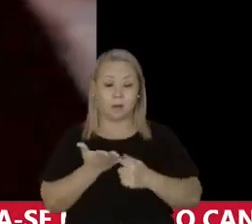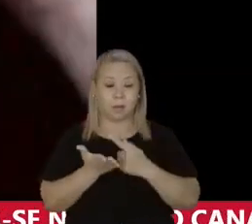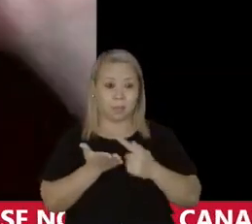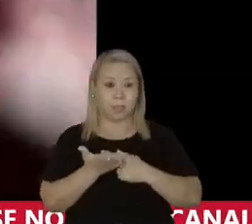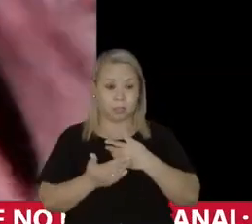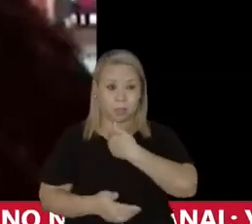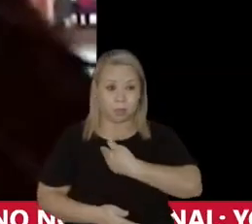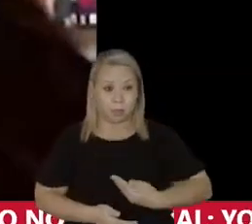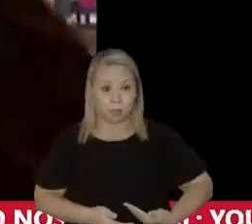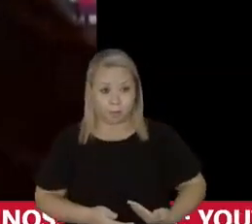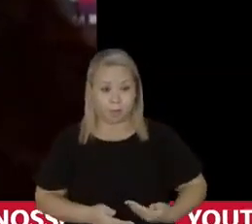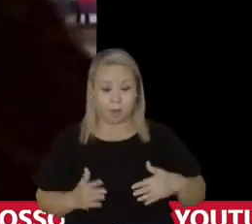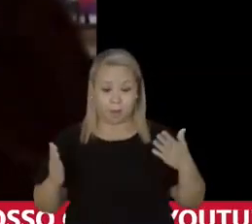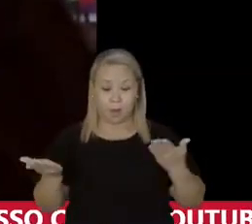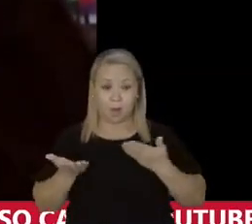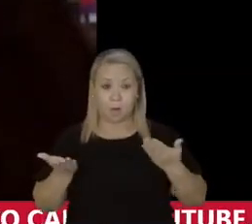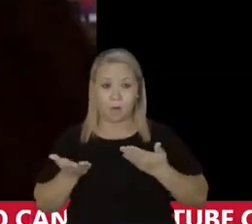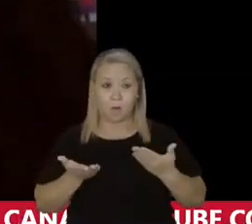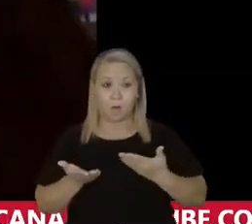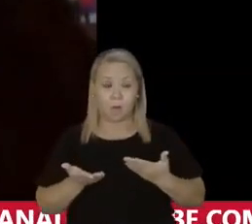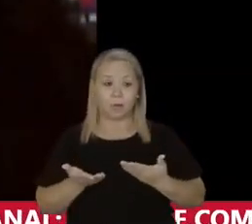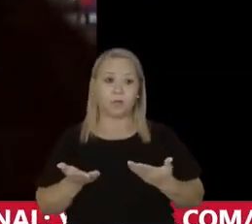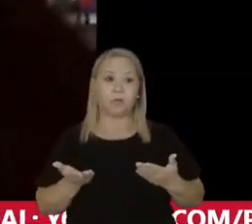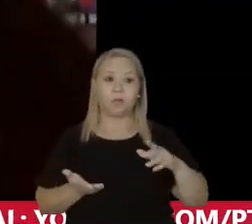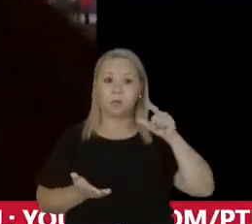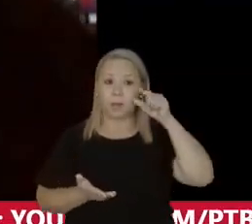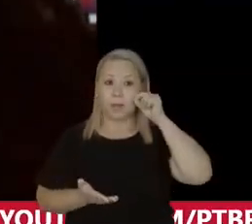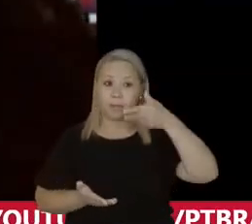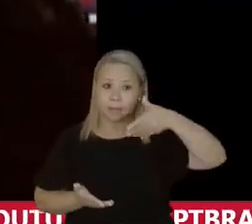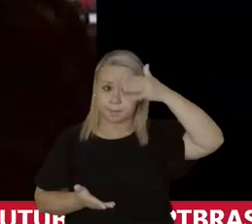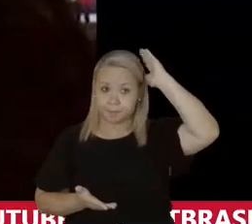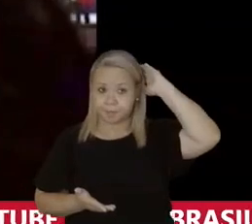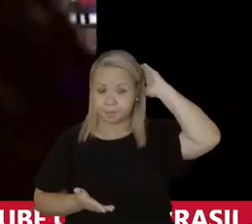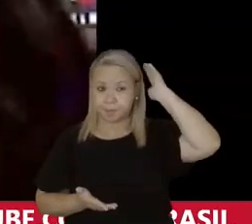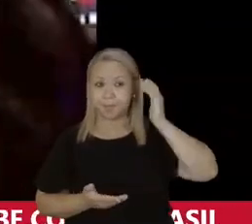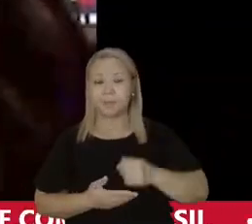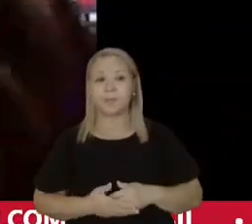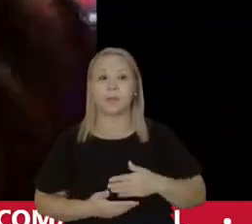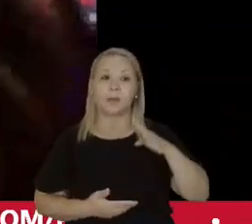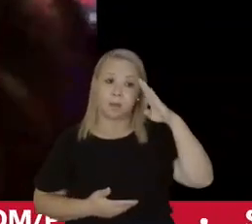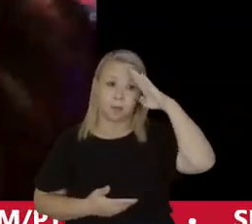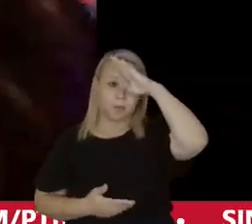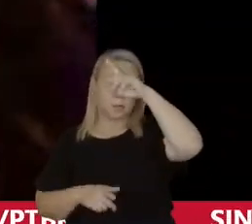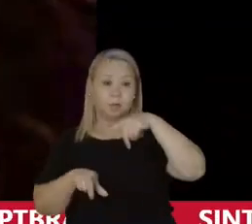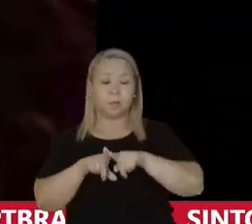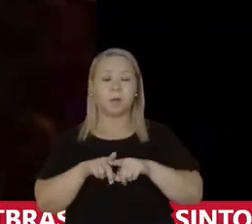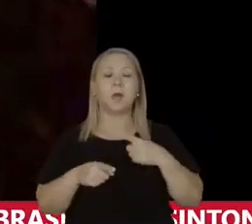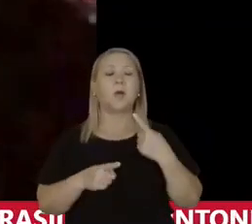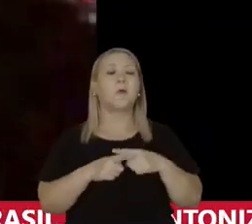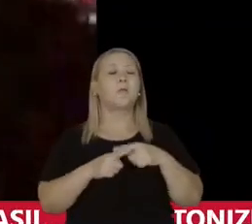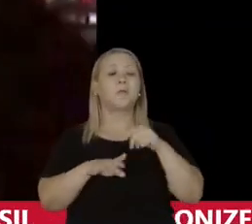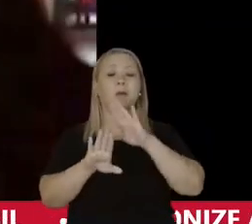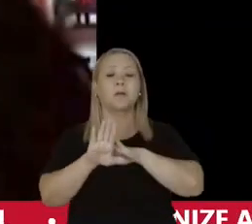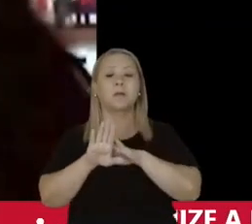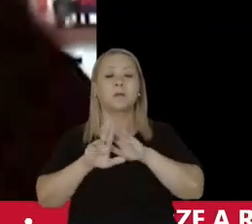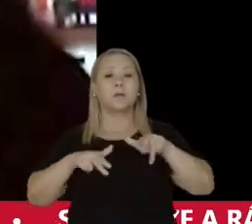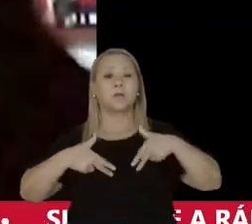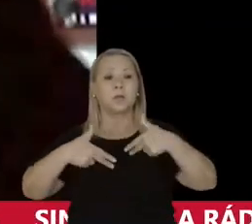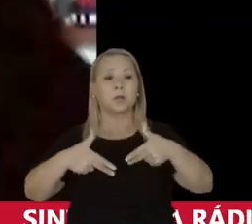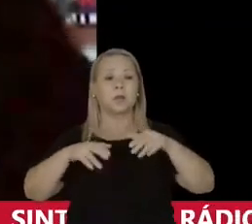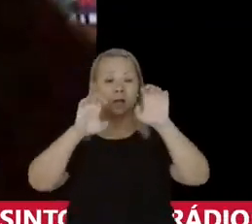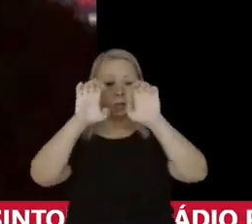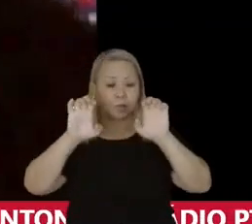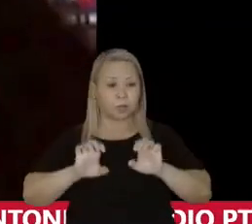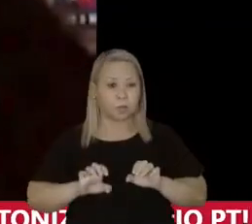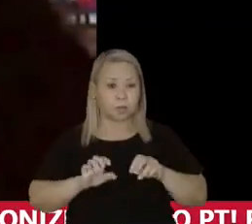agenda governamental hoje do Guedes e do Bolsonaro. E por que a ideologia de gênero ela é tão